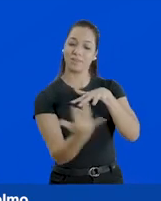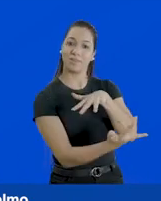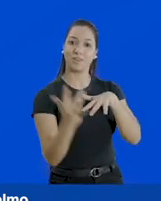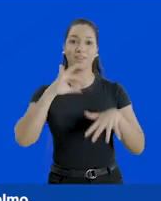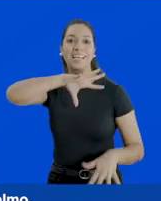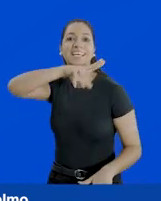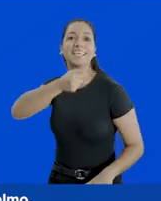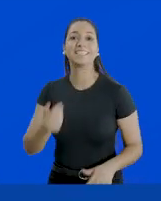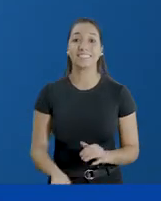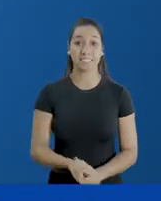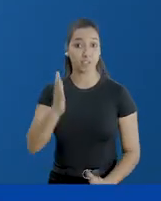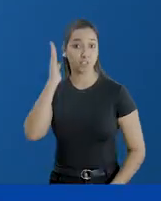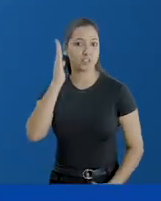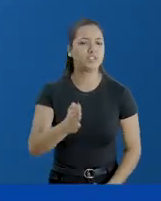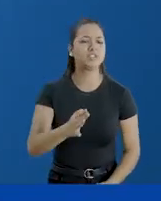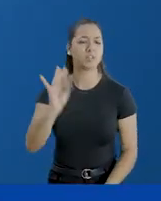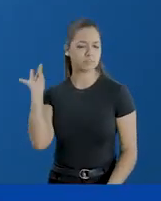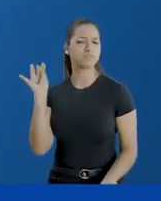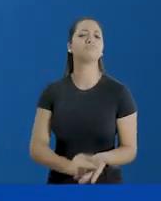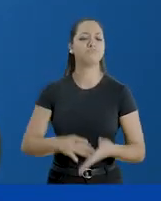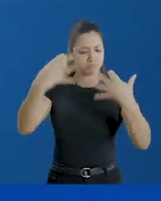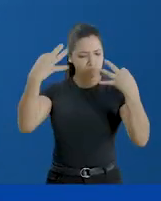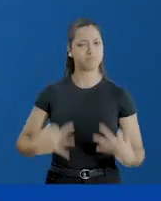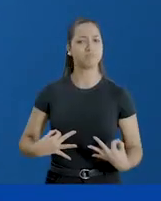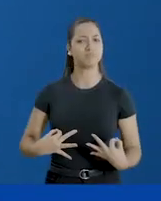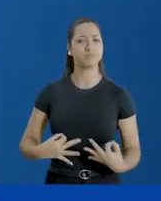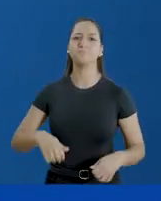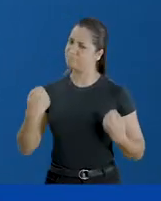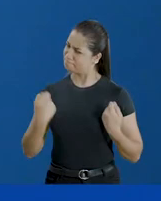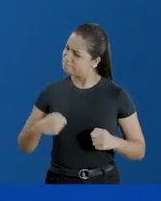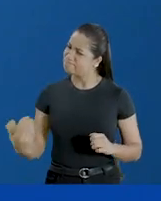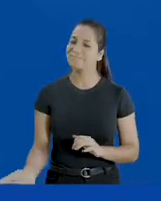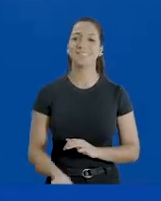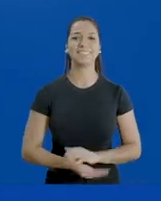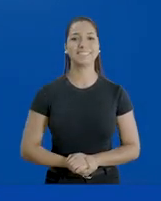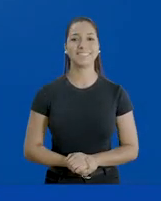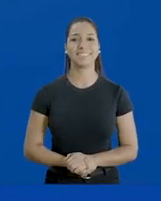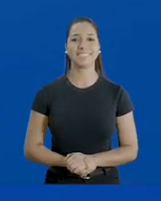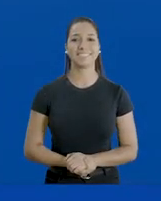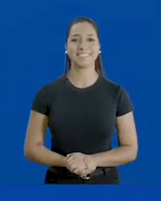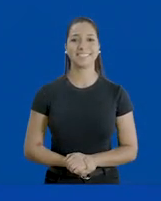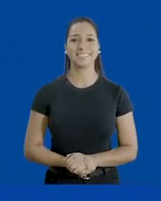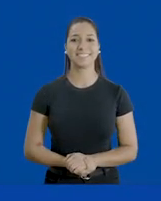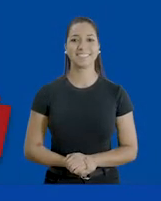redes sociais do Odelmo. Direto, sincero e honesto, como tem de ser. Odelmo!